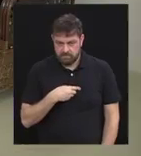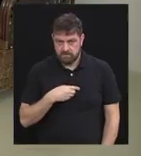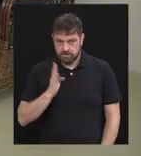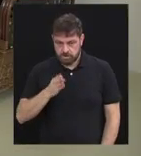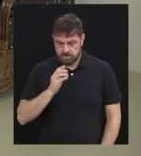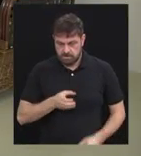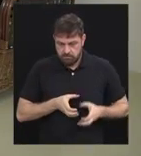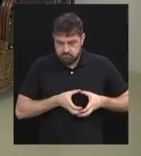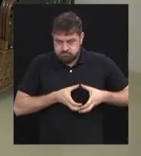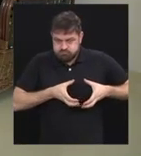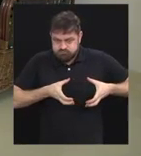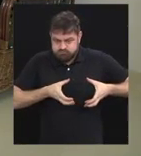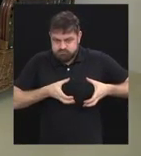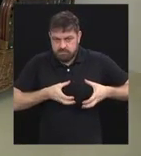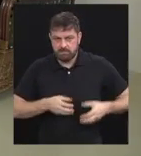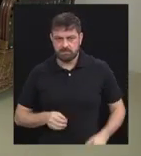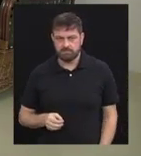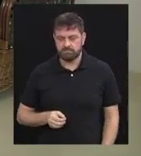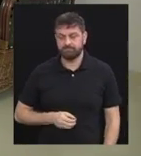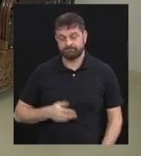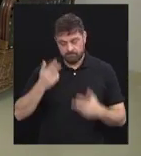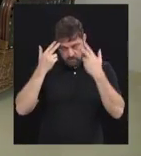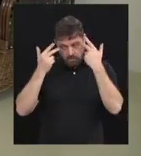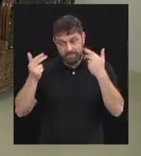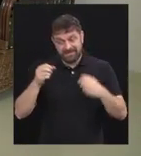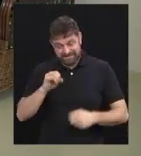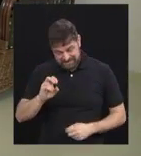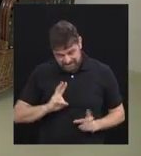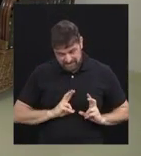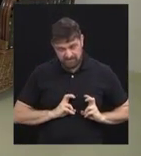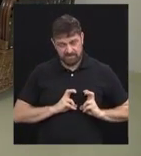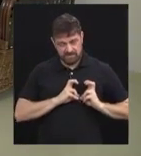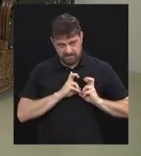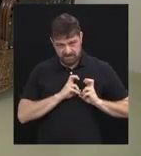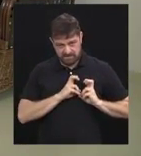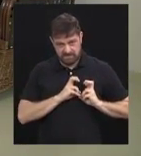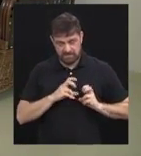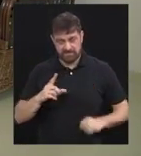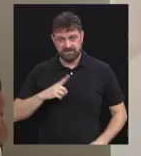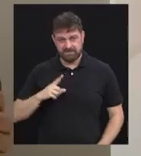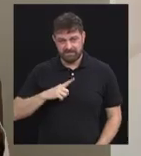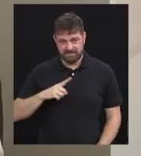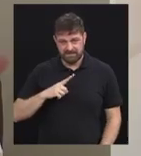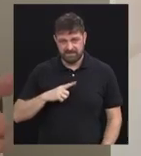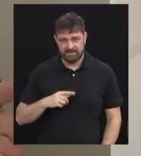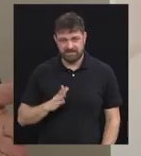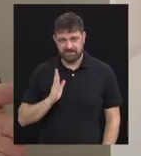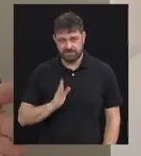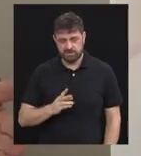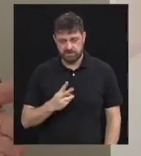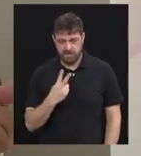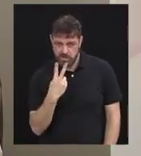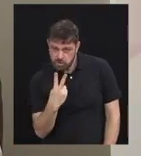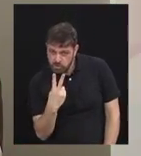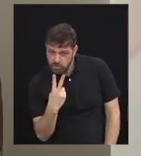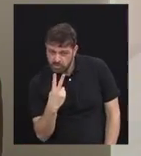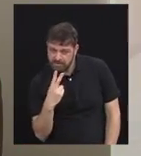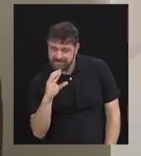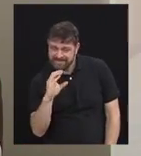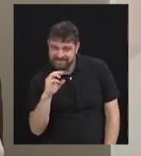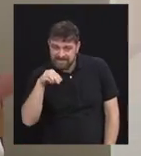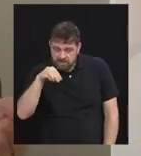avançado? Normalmente, se for câncer, ele tem pelo menos uns 2 centímetros.